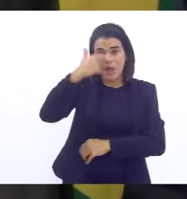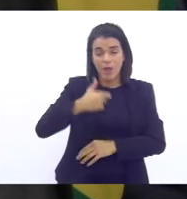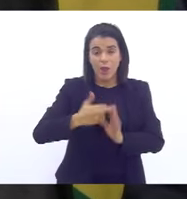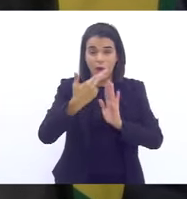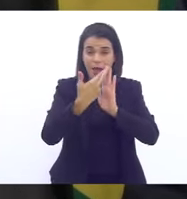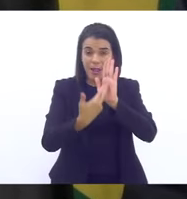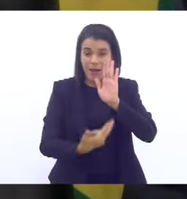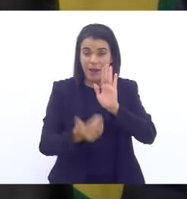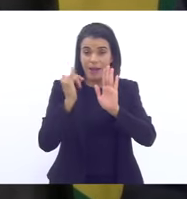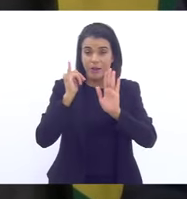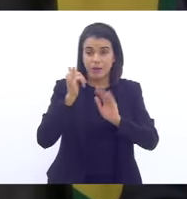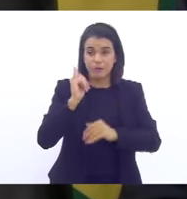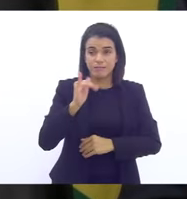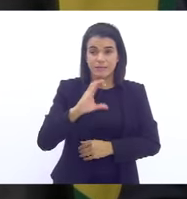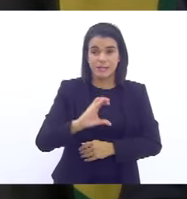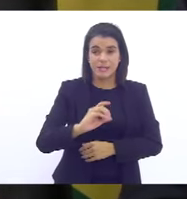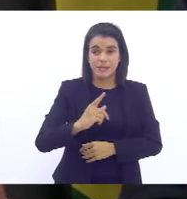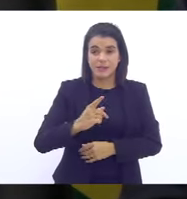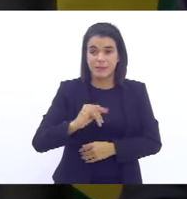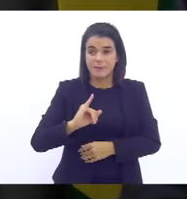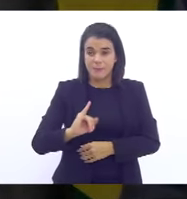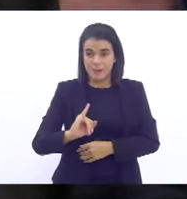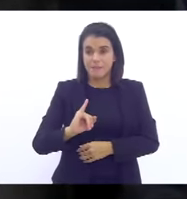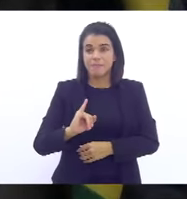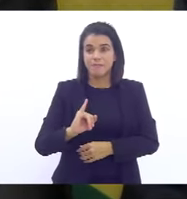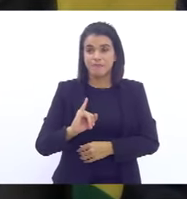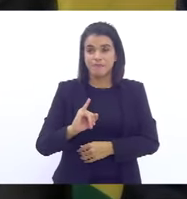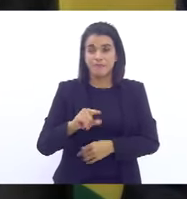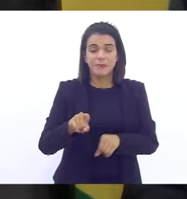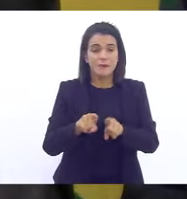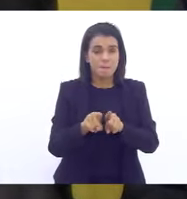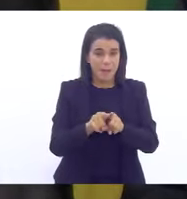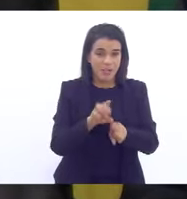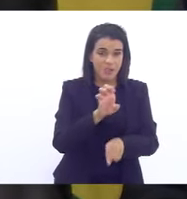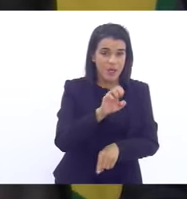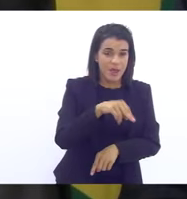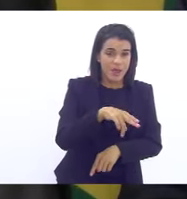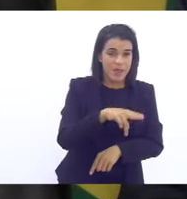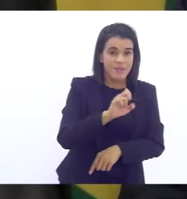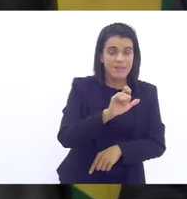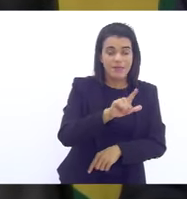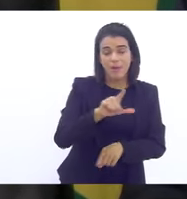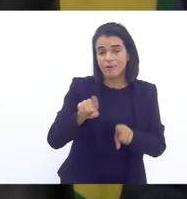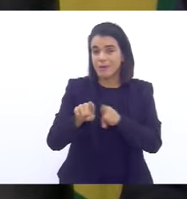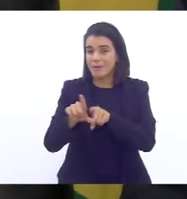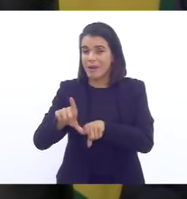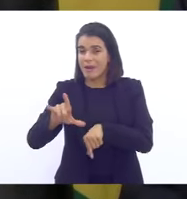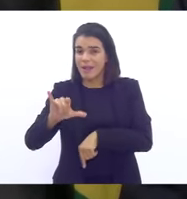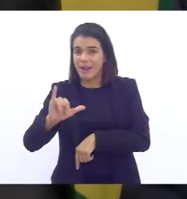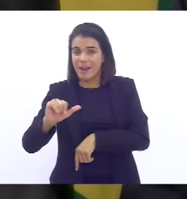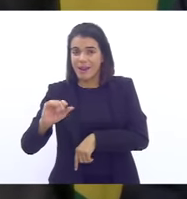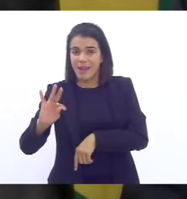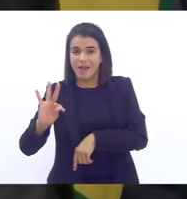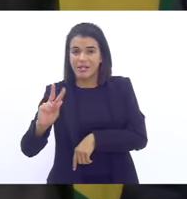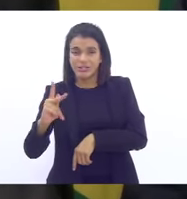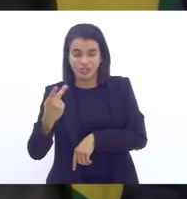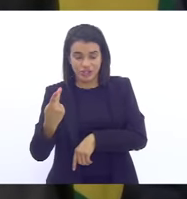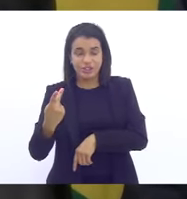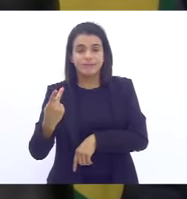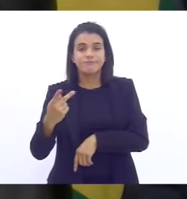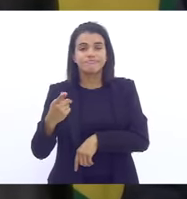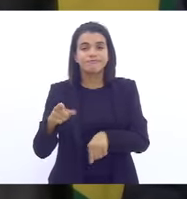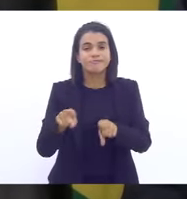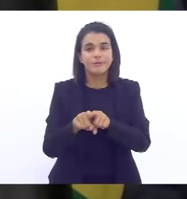dessa CPI, eu pediria tanto Caênio, também a Light e também o secretário interino